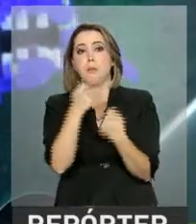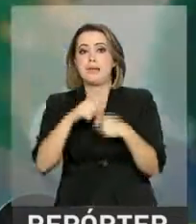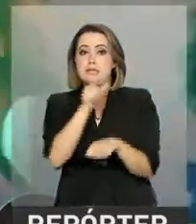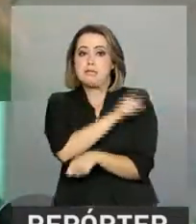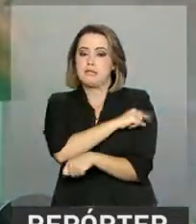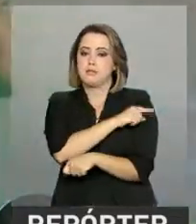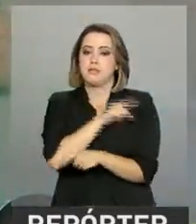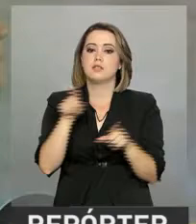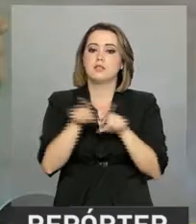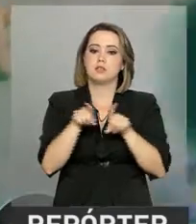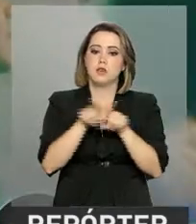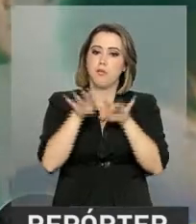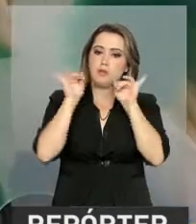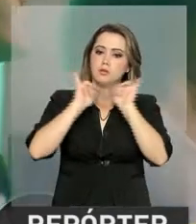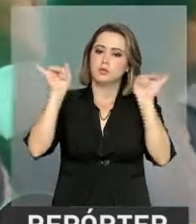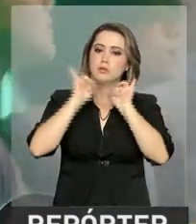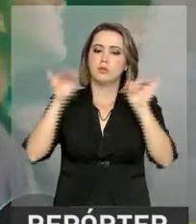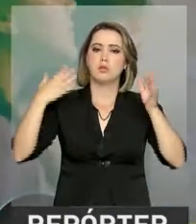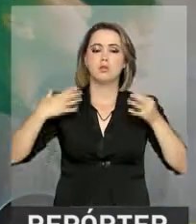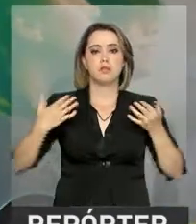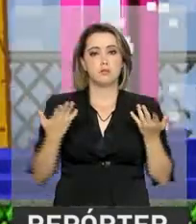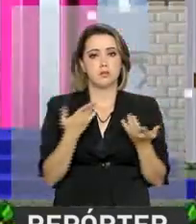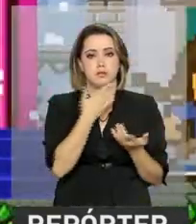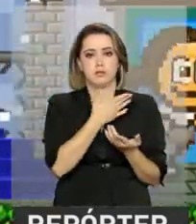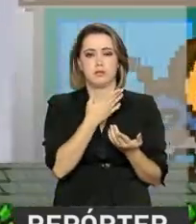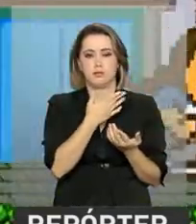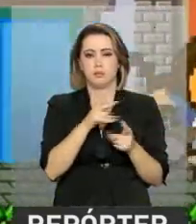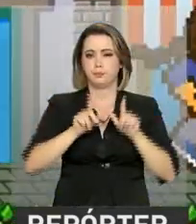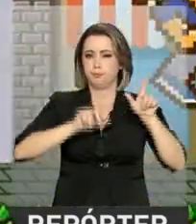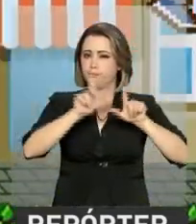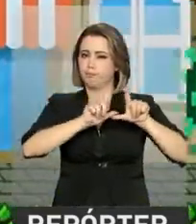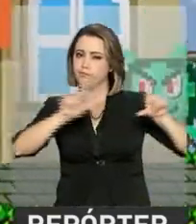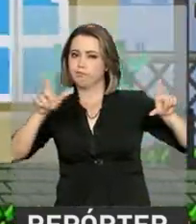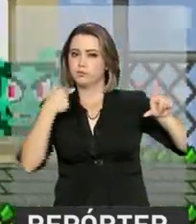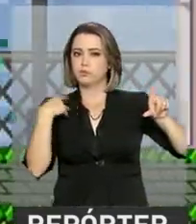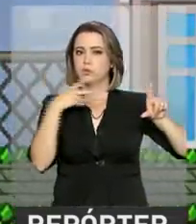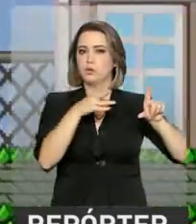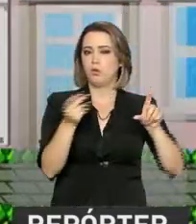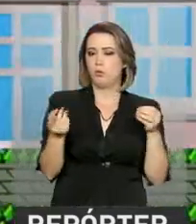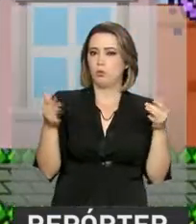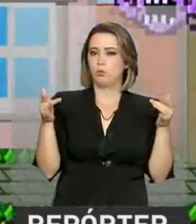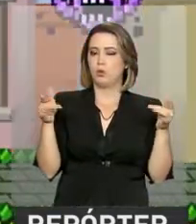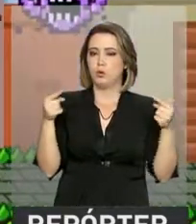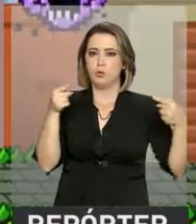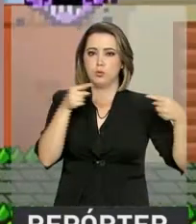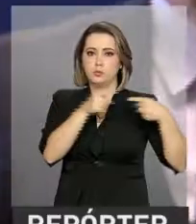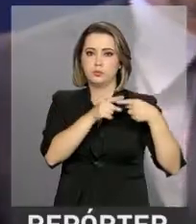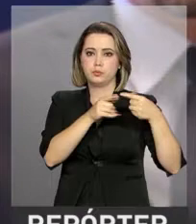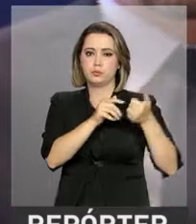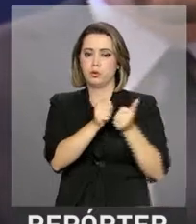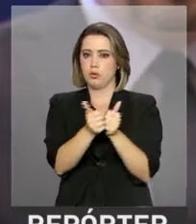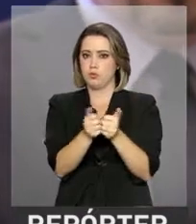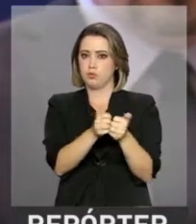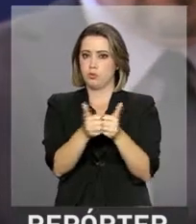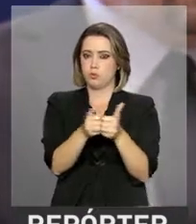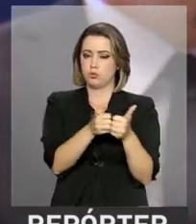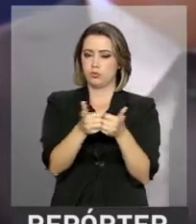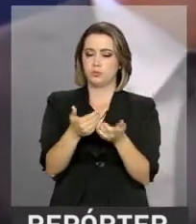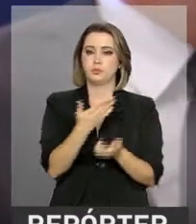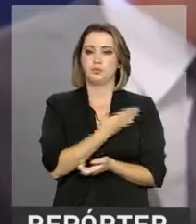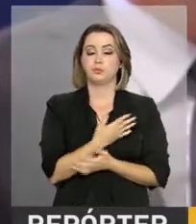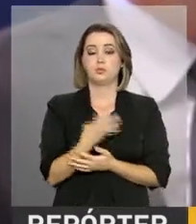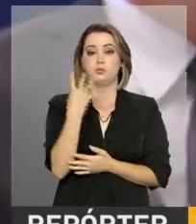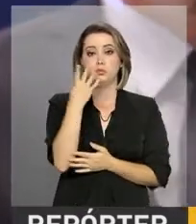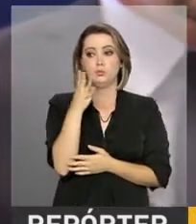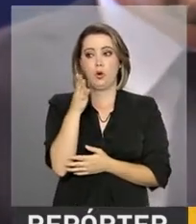também foi lançada uma campanha publicitária focada no universo dos jogos digitais externas em diversas 4